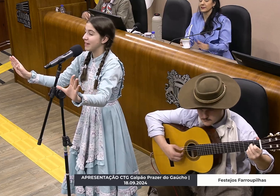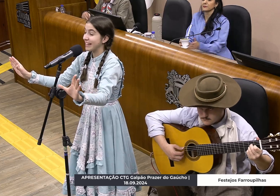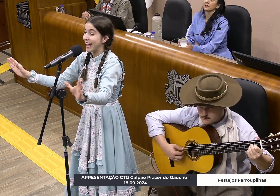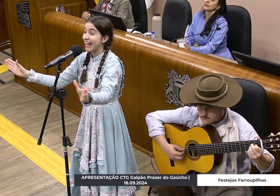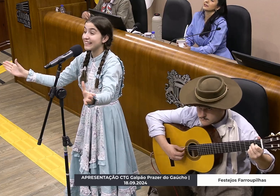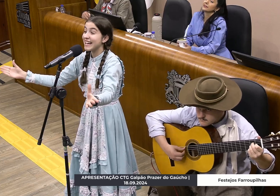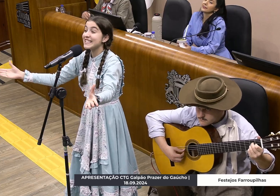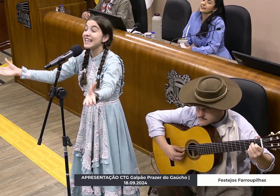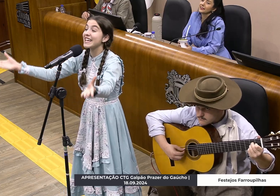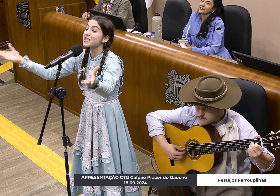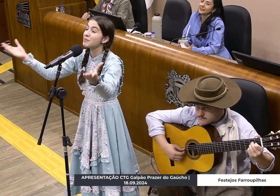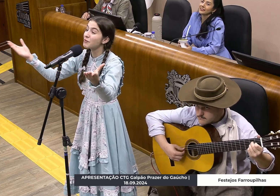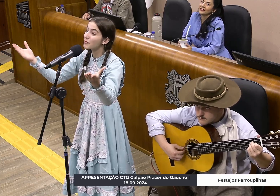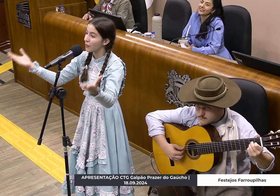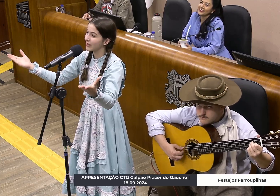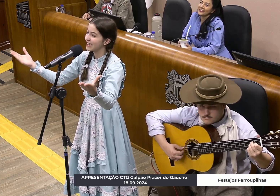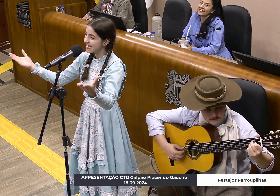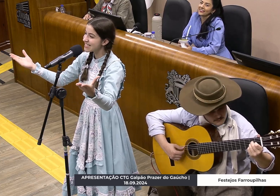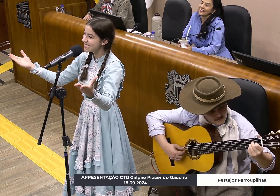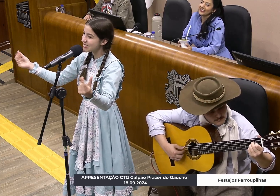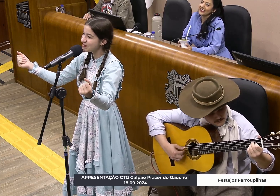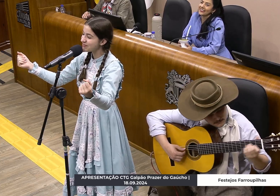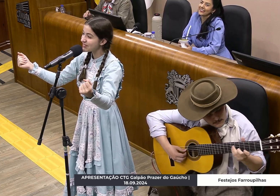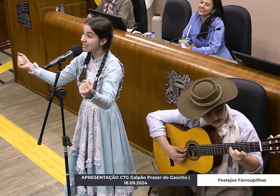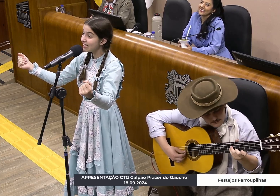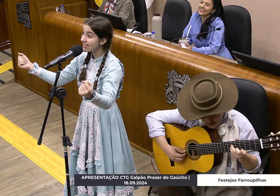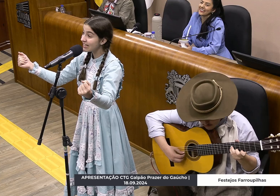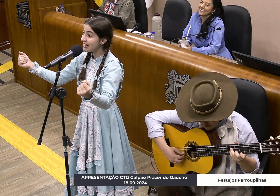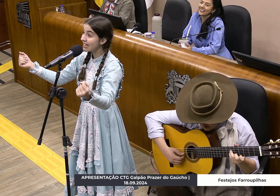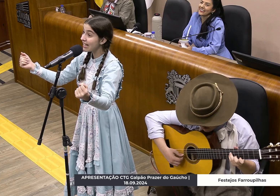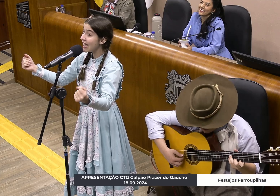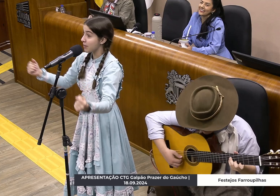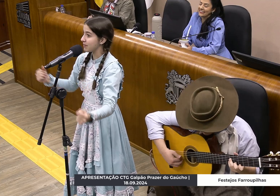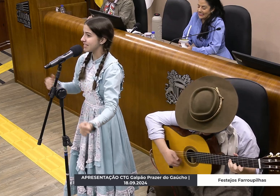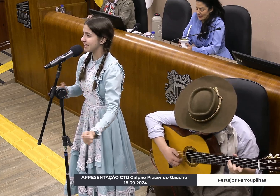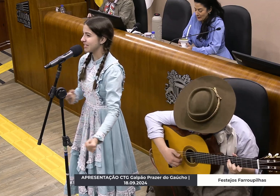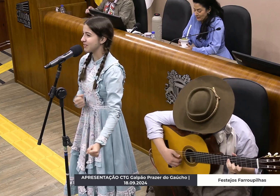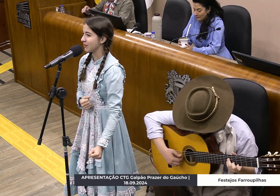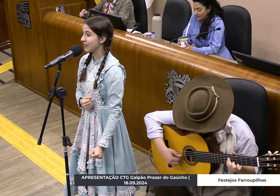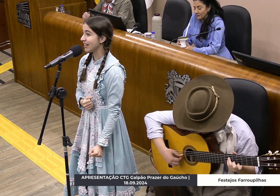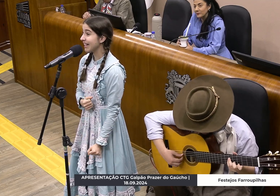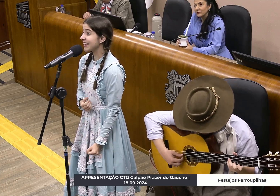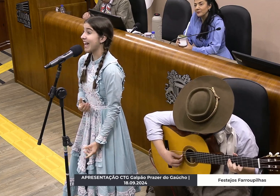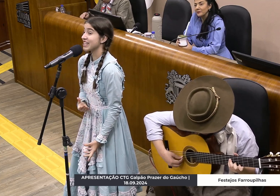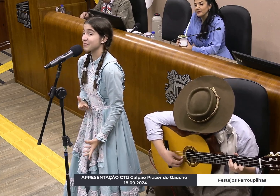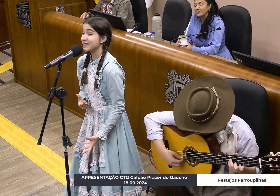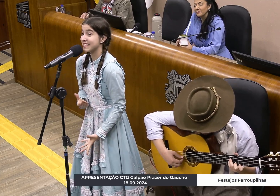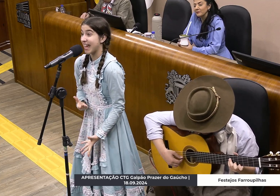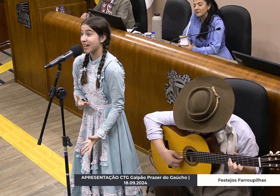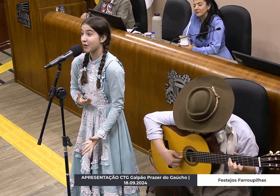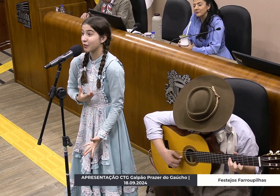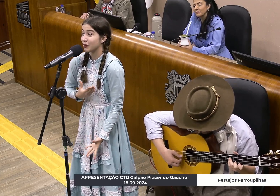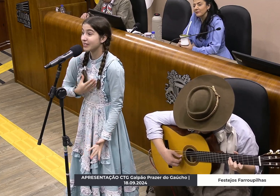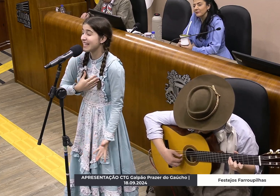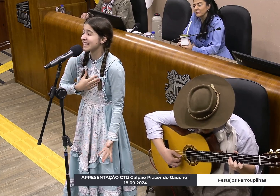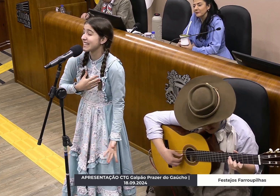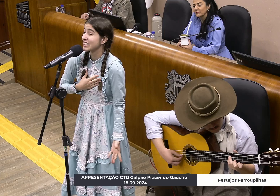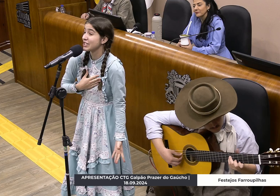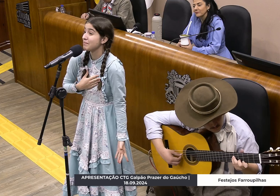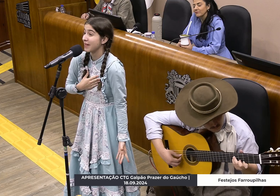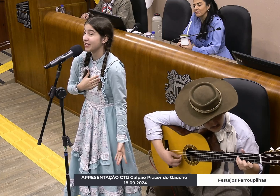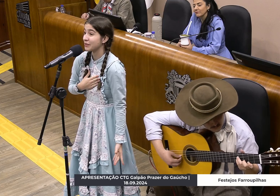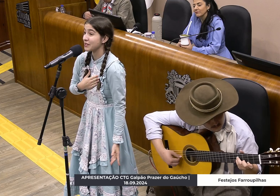velhas empregadas resmungonas. É preciso que haja um século